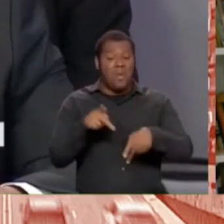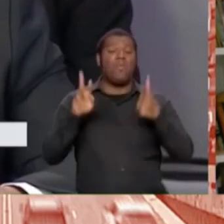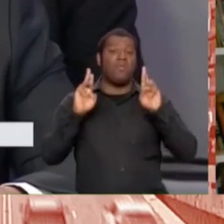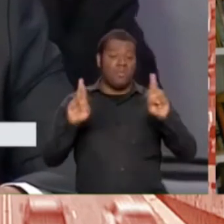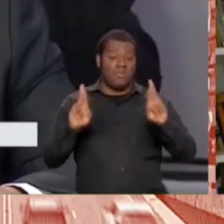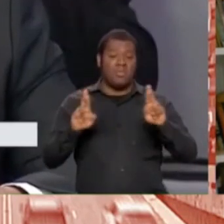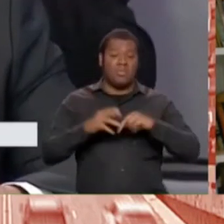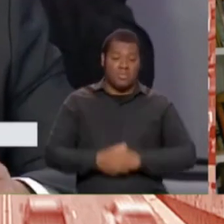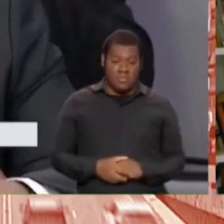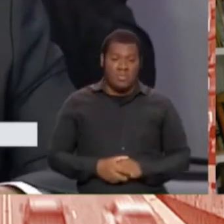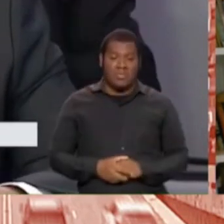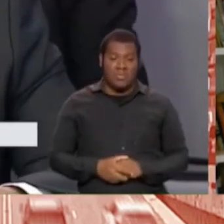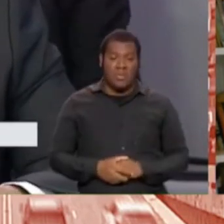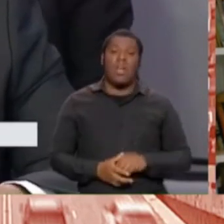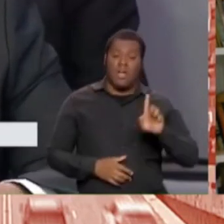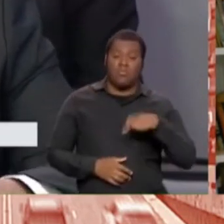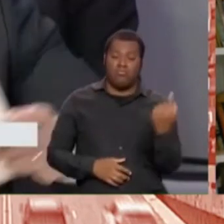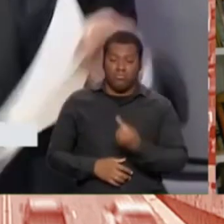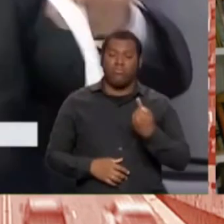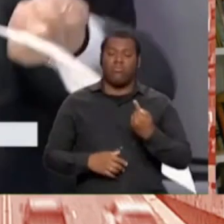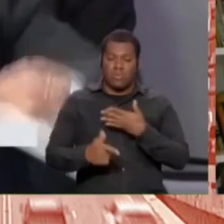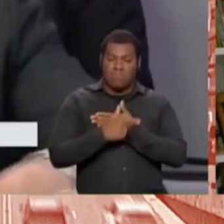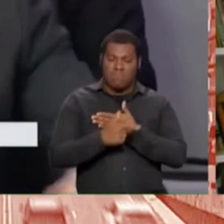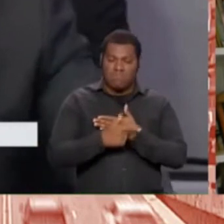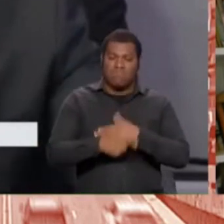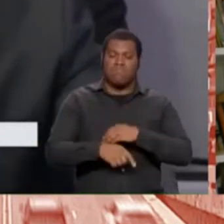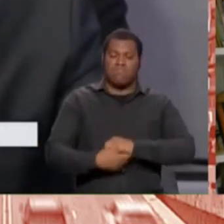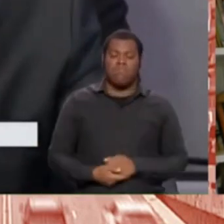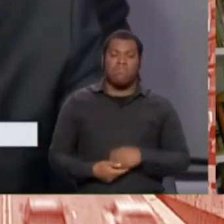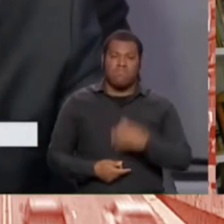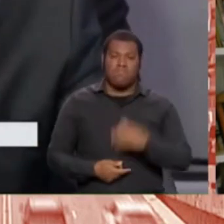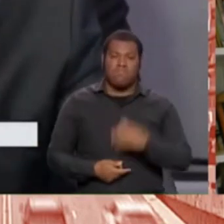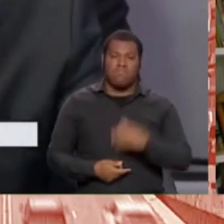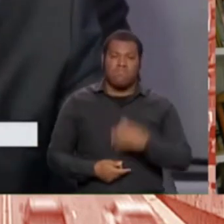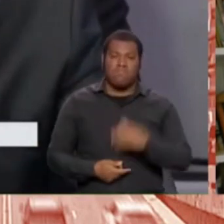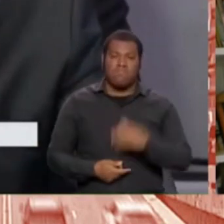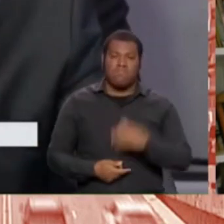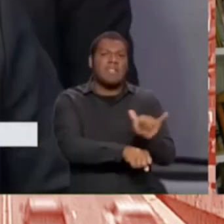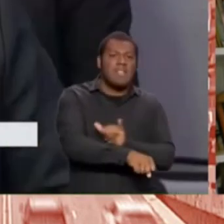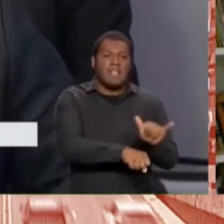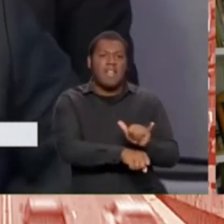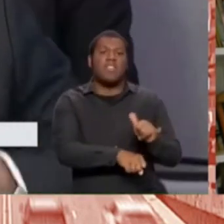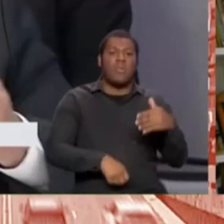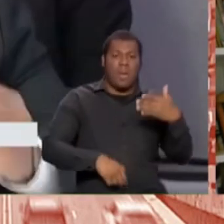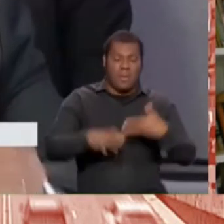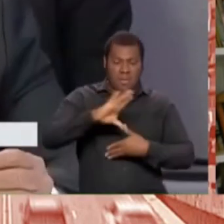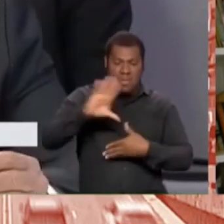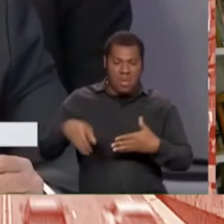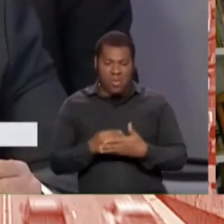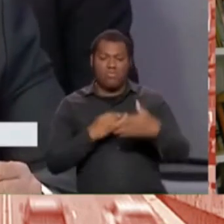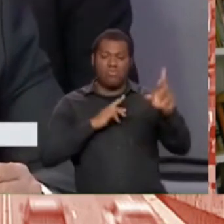que o governo anterior do Lula, do Lula II, falava na integração das cadeias produtivas.